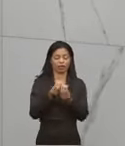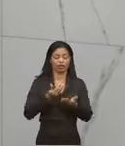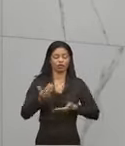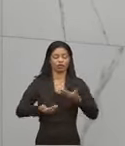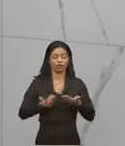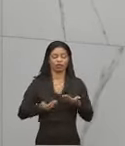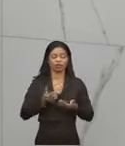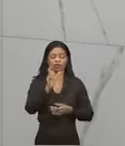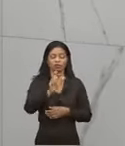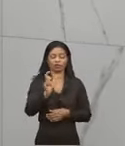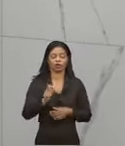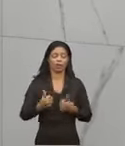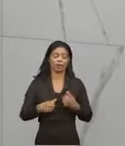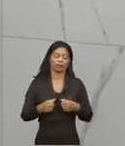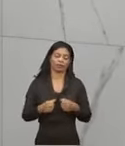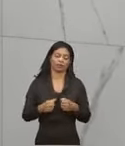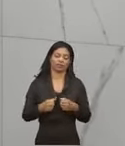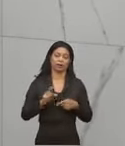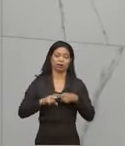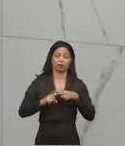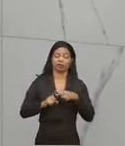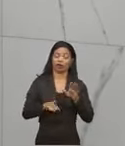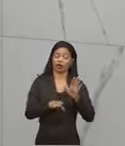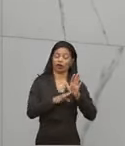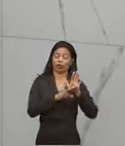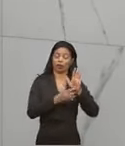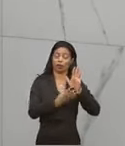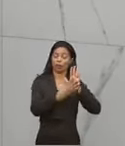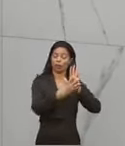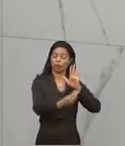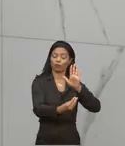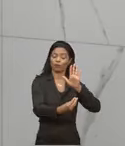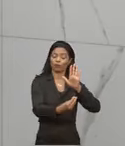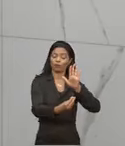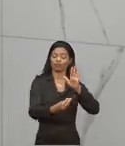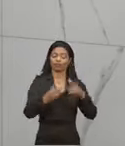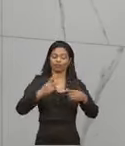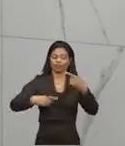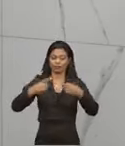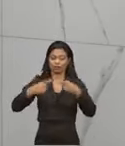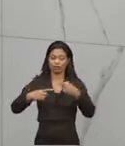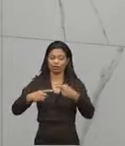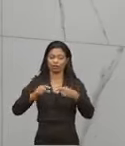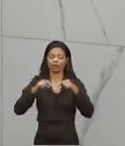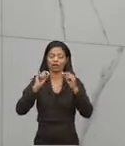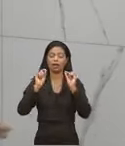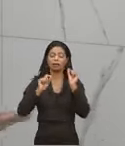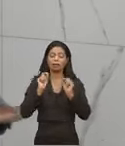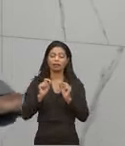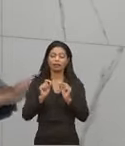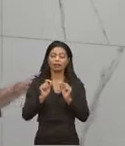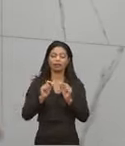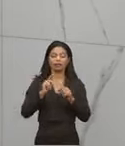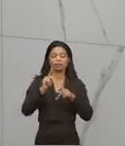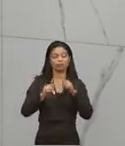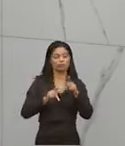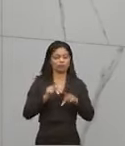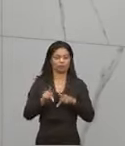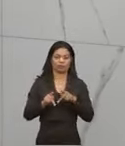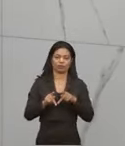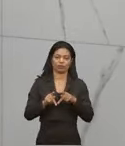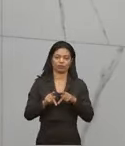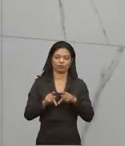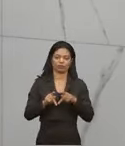precisa. Porque o patrão da política é o povo, é para o povo que a gente trabalha. Não tem que ter questão de